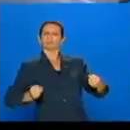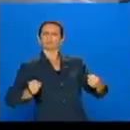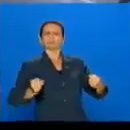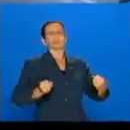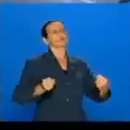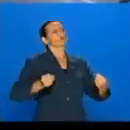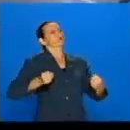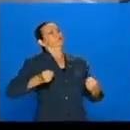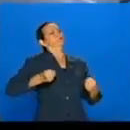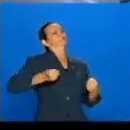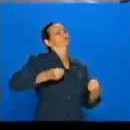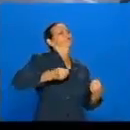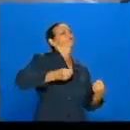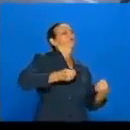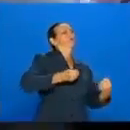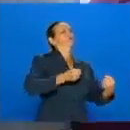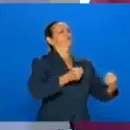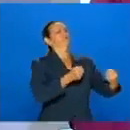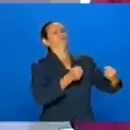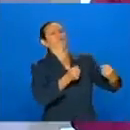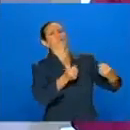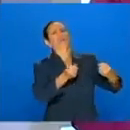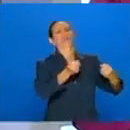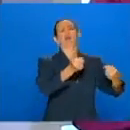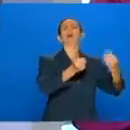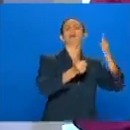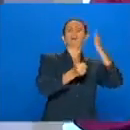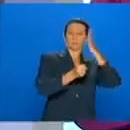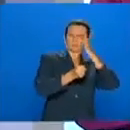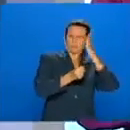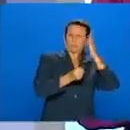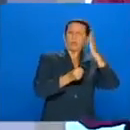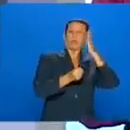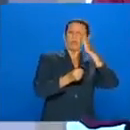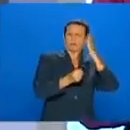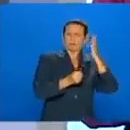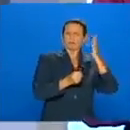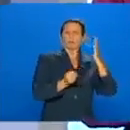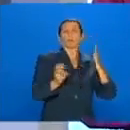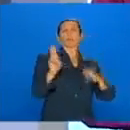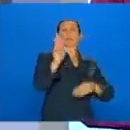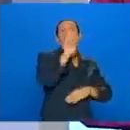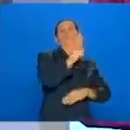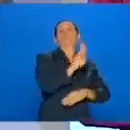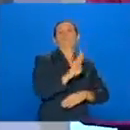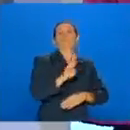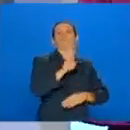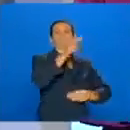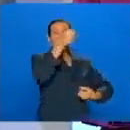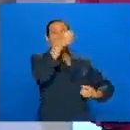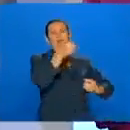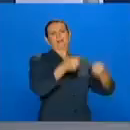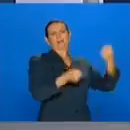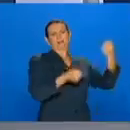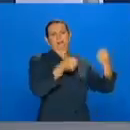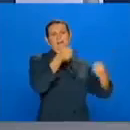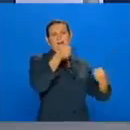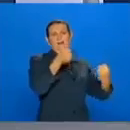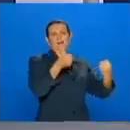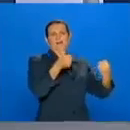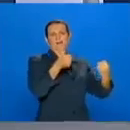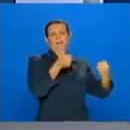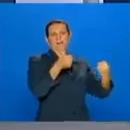para o funcionamento do carro. Ou seja, ele sabe usar o carro.